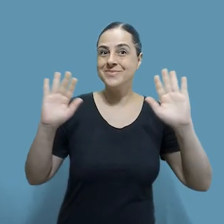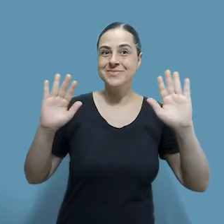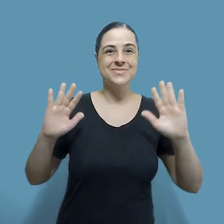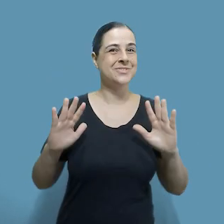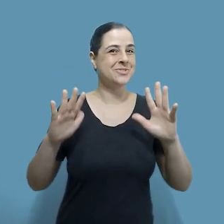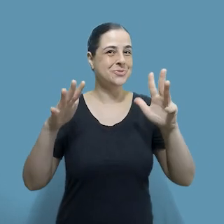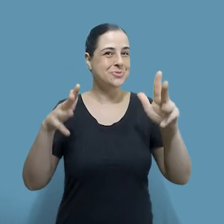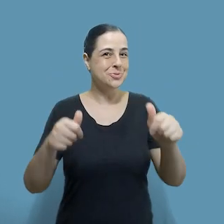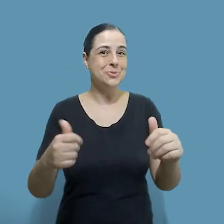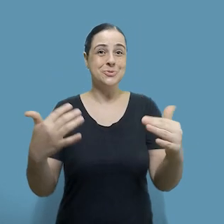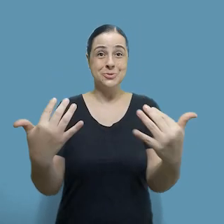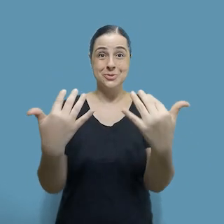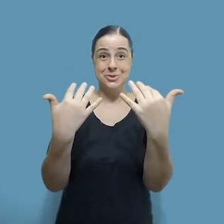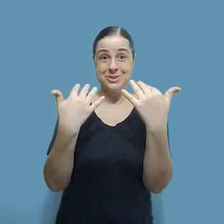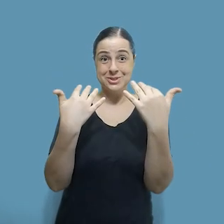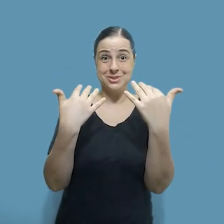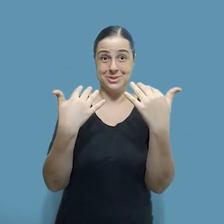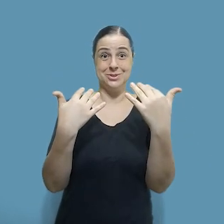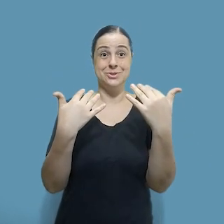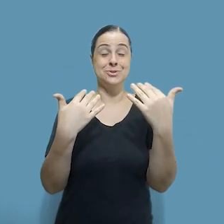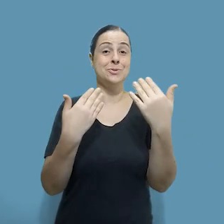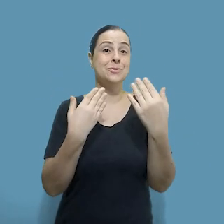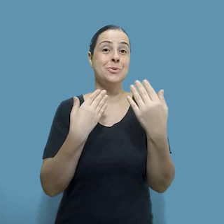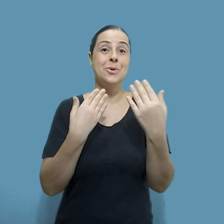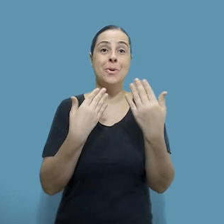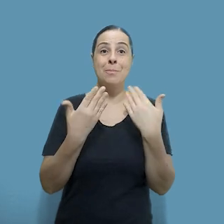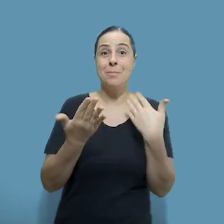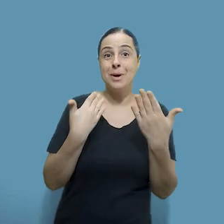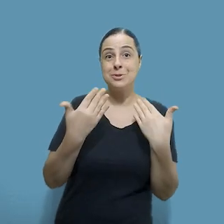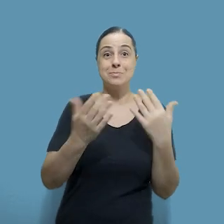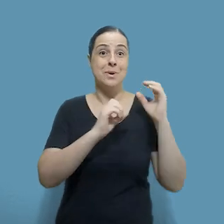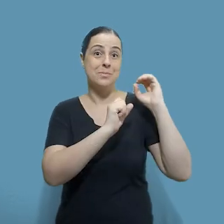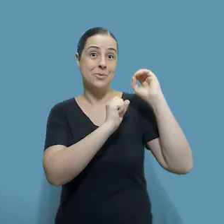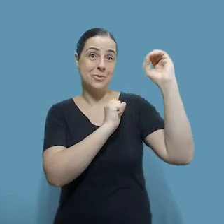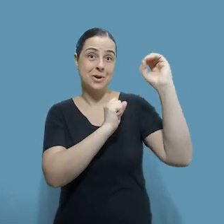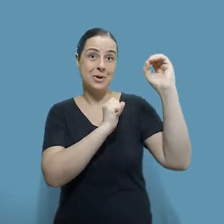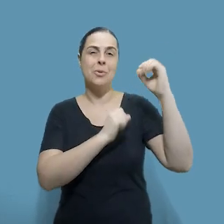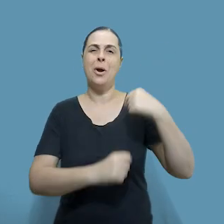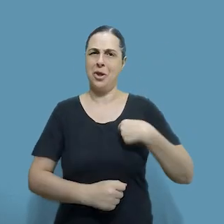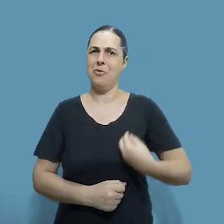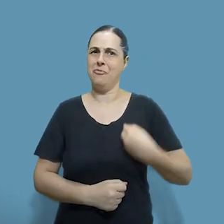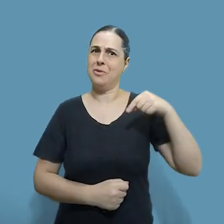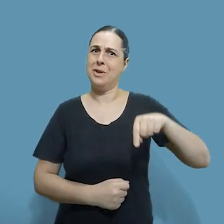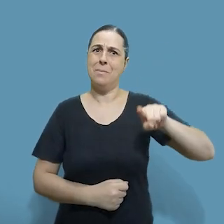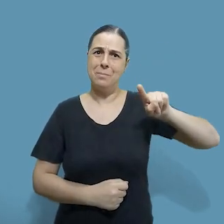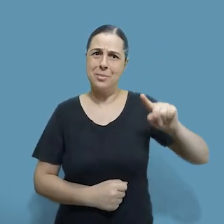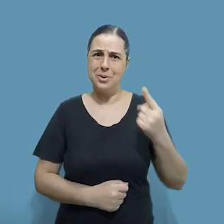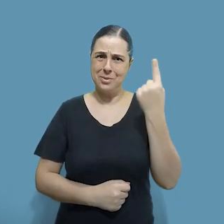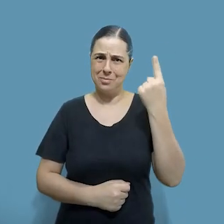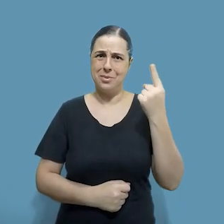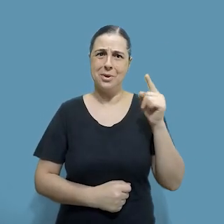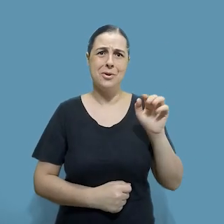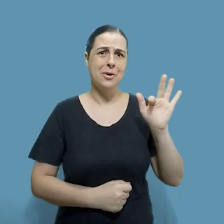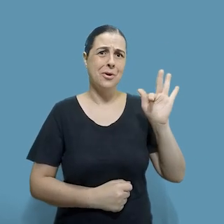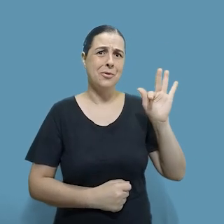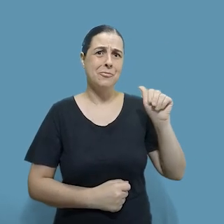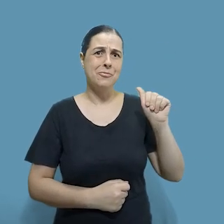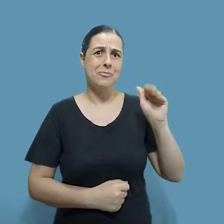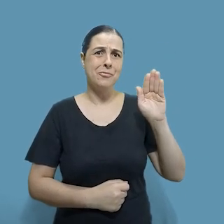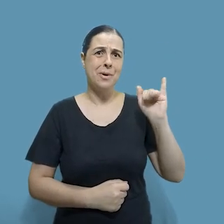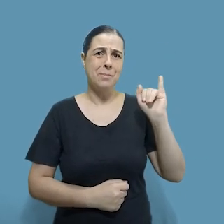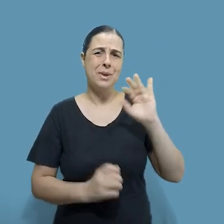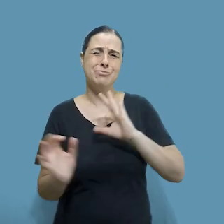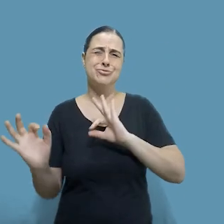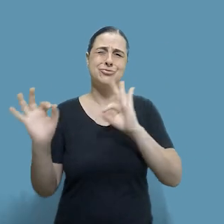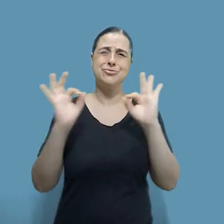Olá, todo mundo assistindo o nosso bate-papo Carlotas. É o meu primeiro do ano, a Fabi vem aí rocking sozinha esses bate-papos